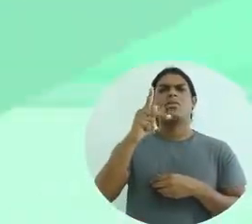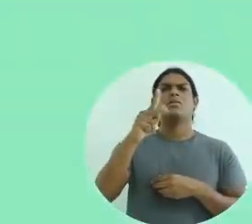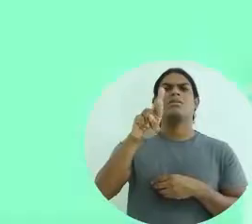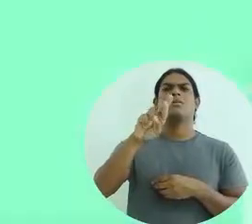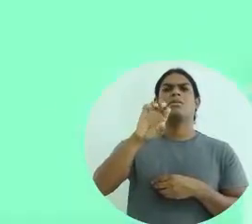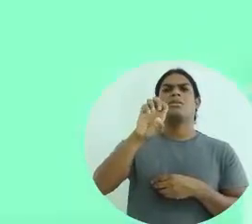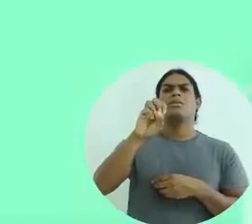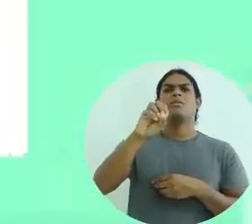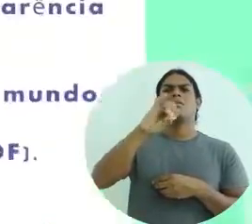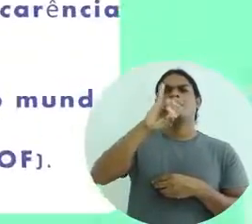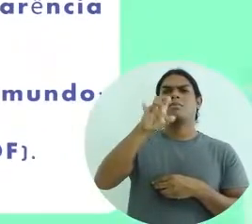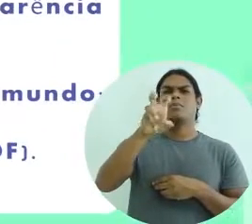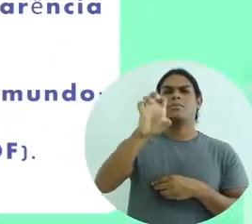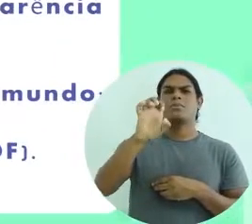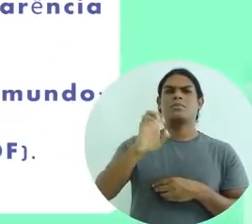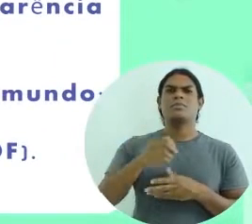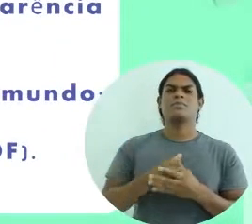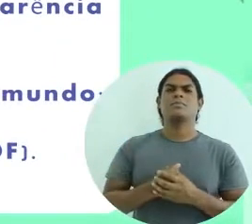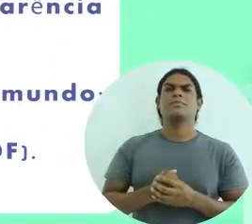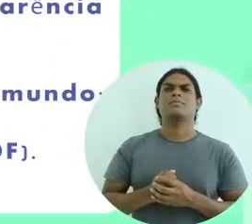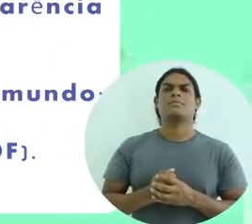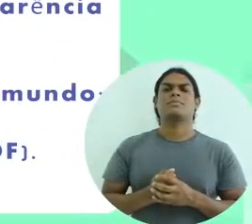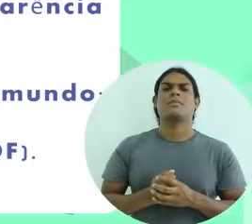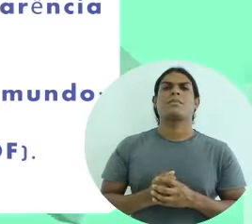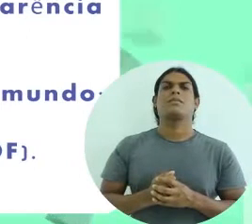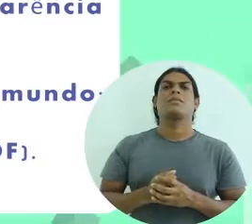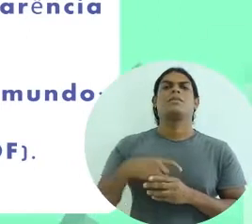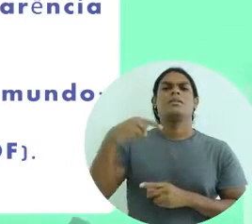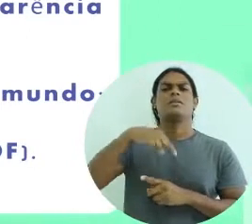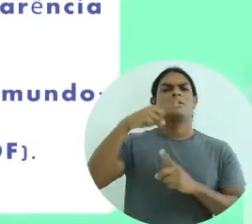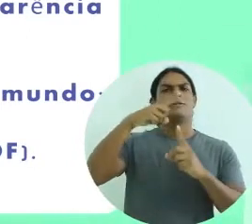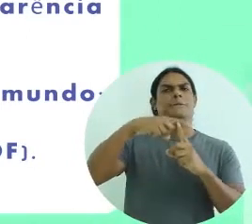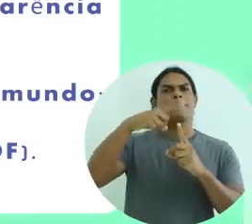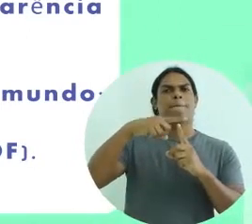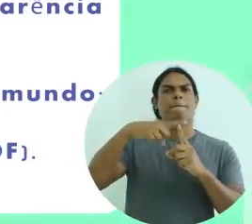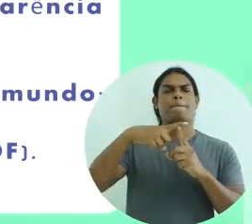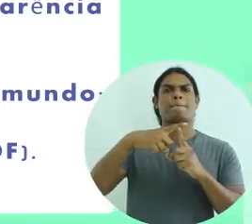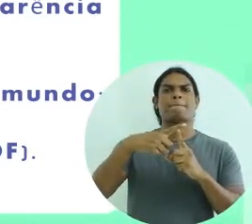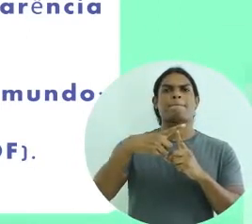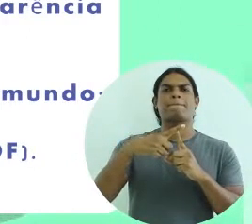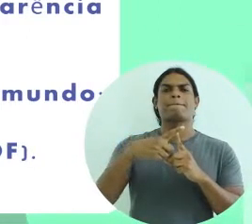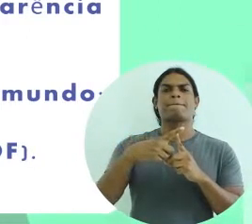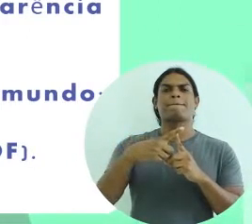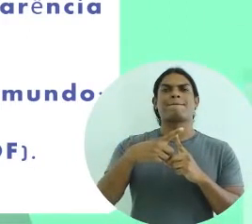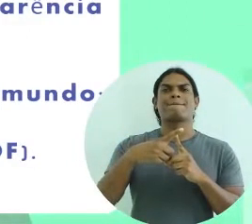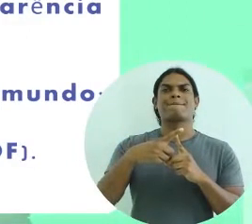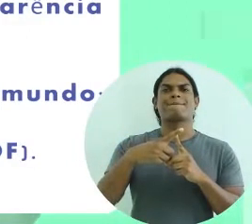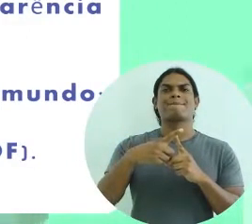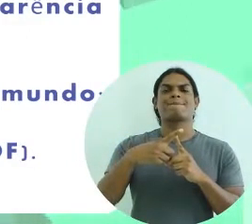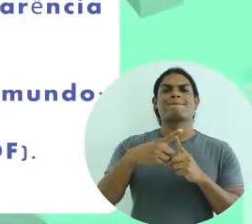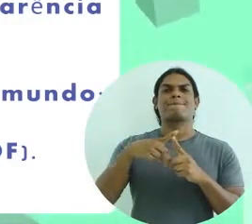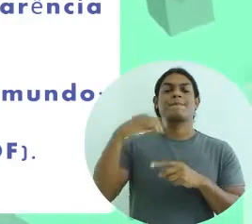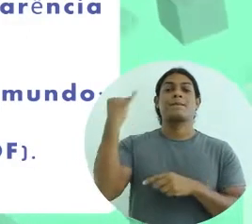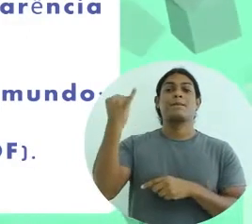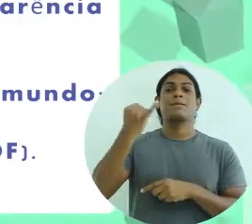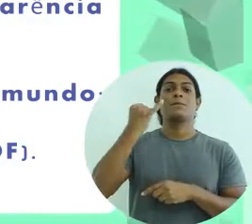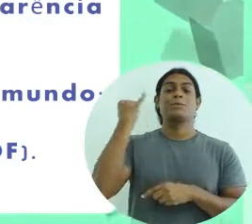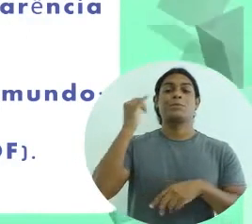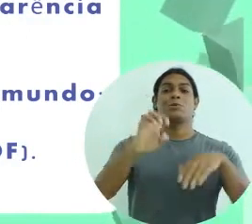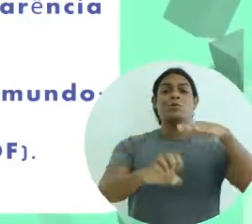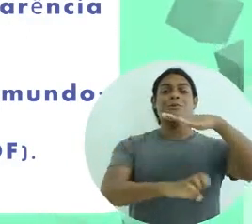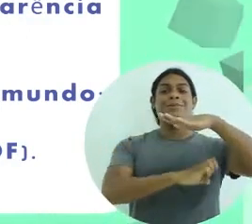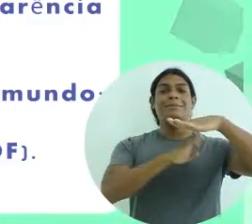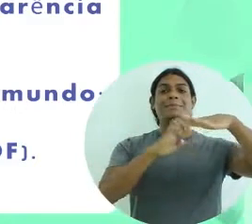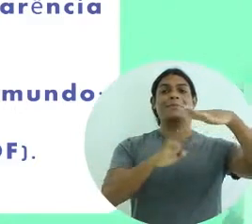O PROGE Exportação, esse sim, é um tipo de financiamento bem específico para